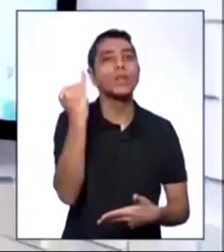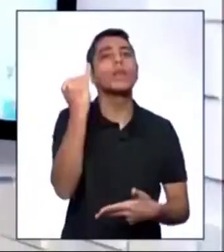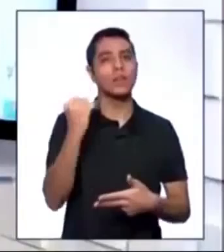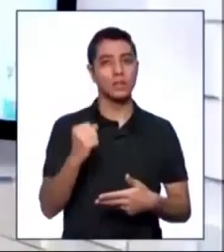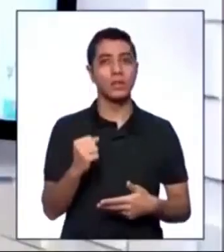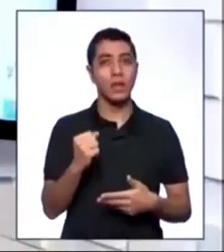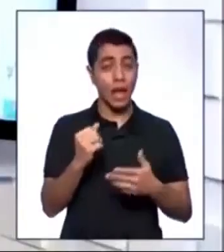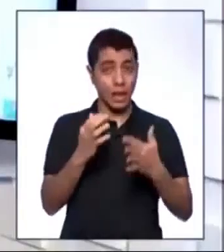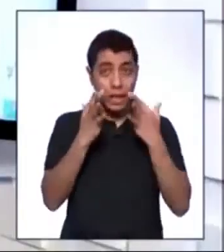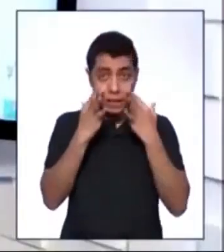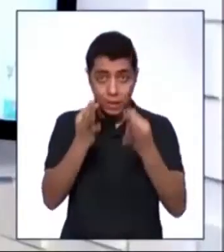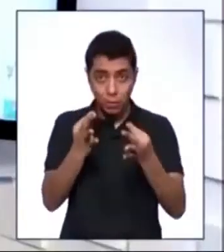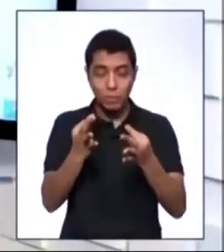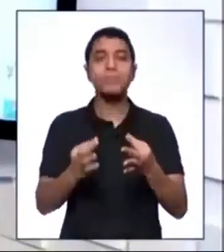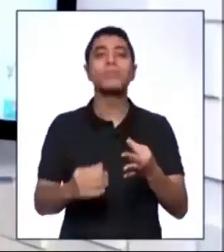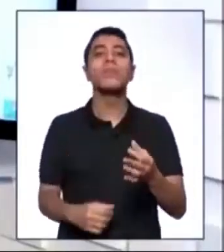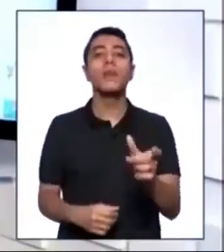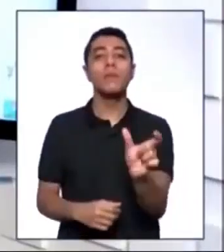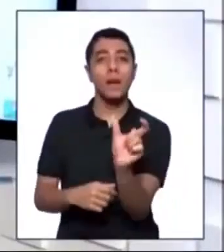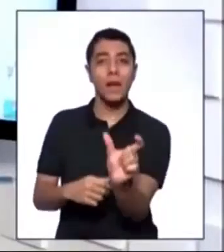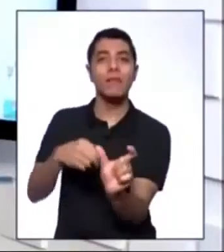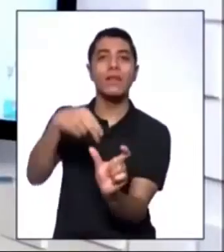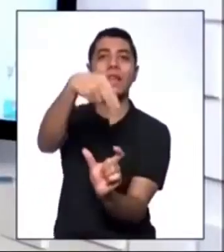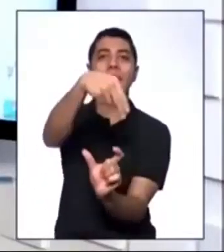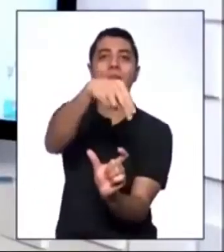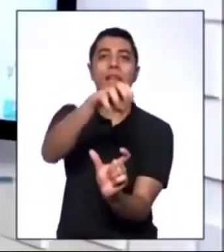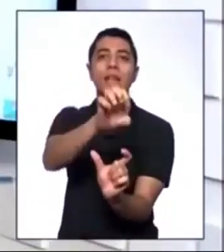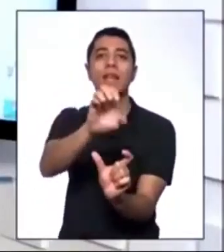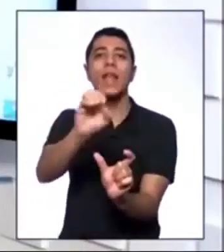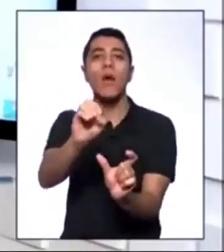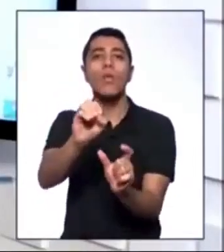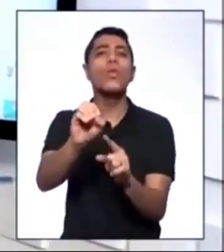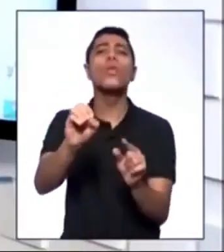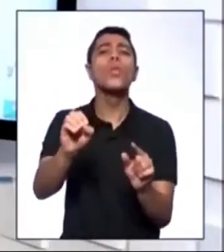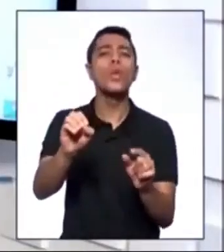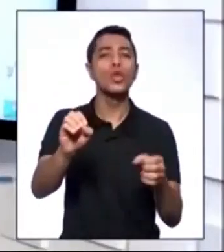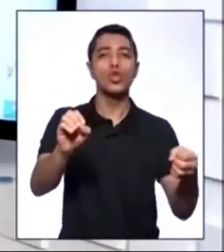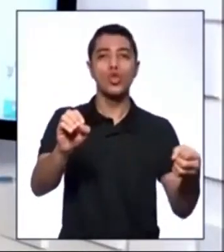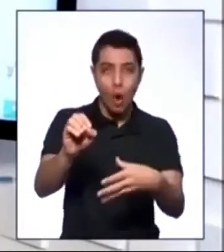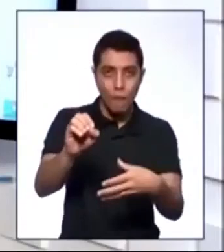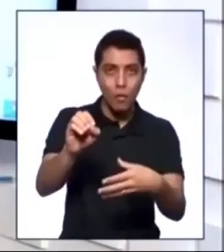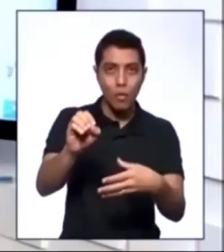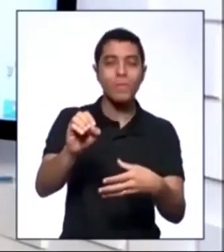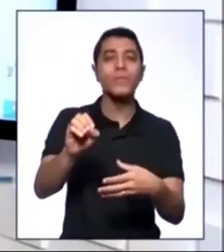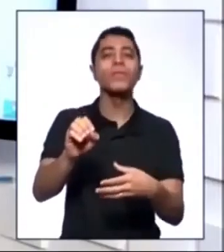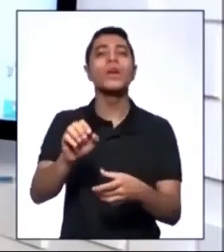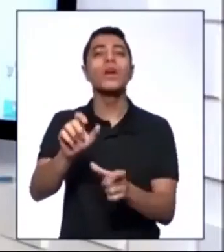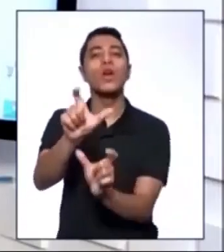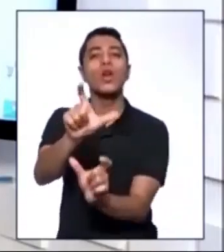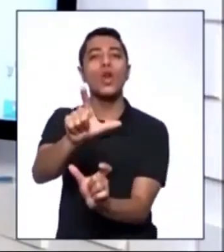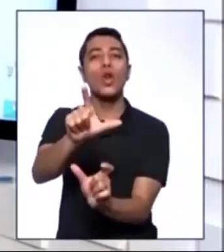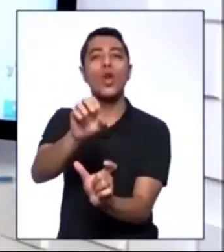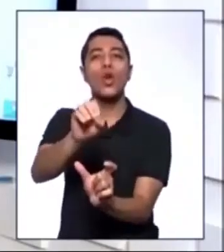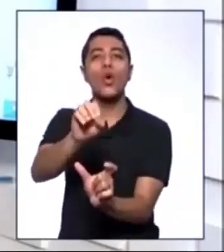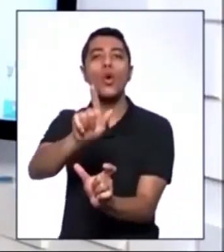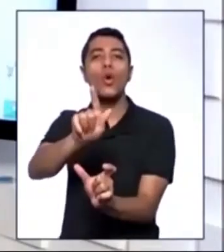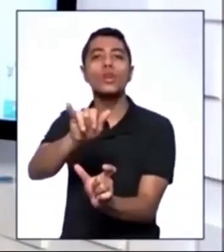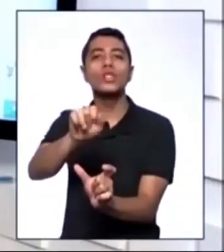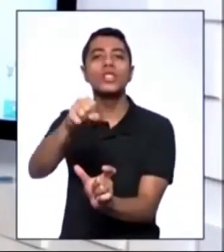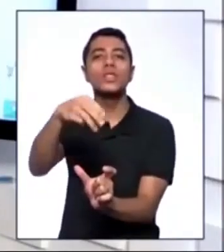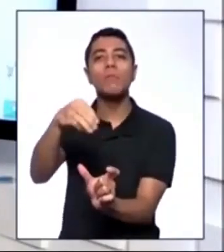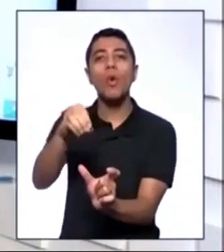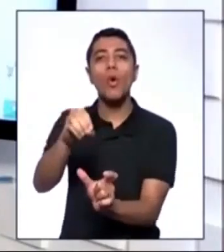neologismo, ó, neo é novo, logismo é o uso. O neologismo é a nova palavra que